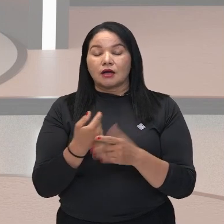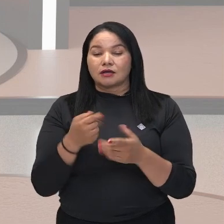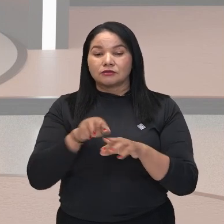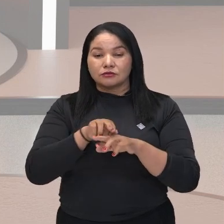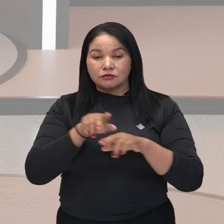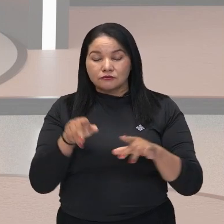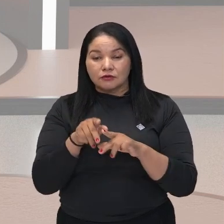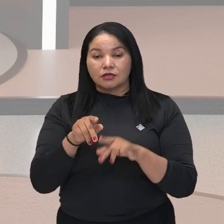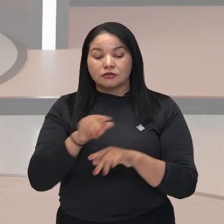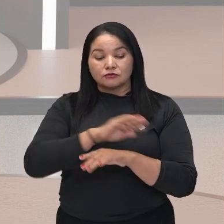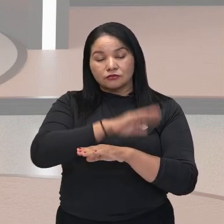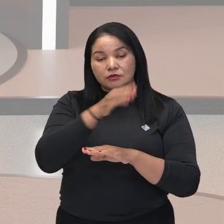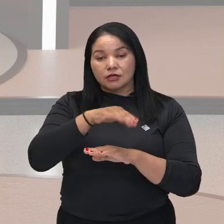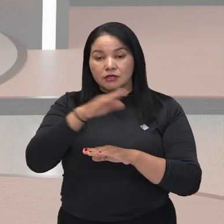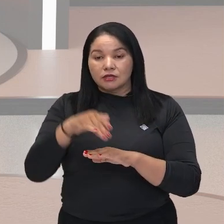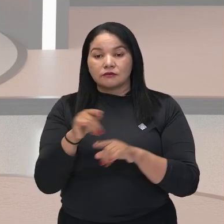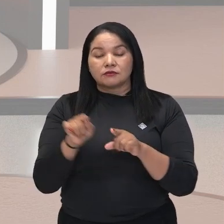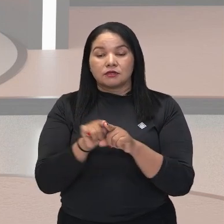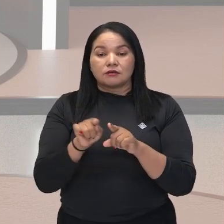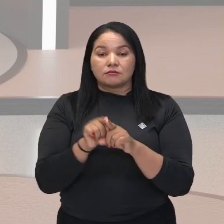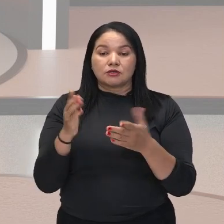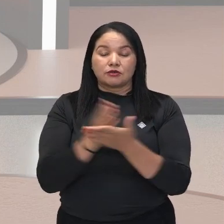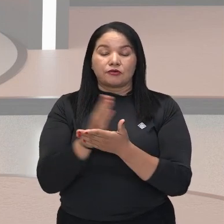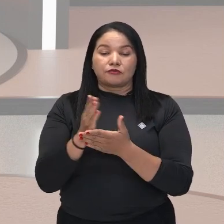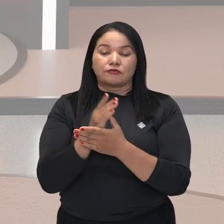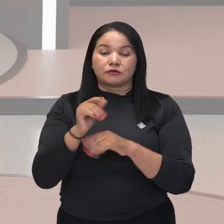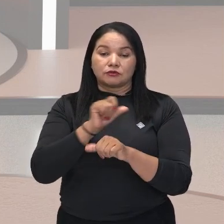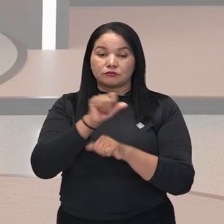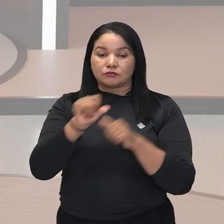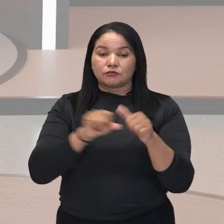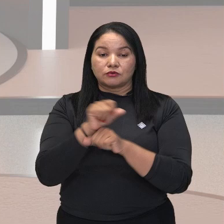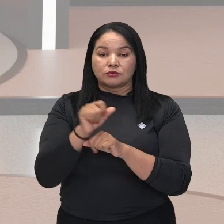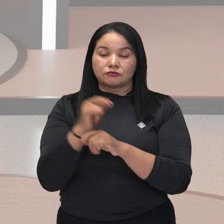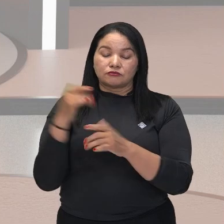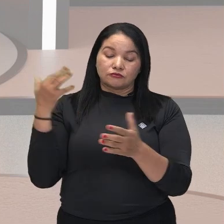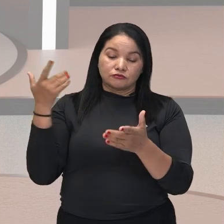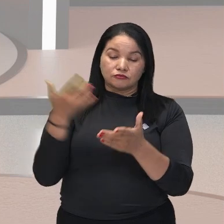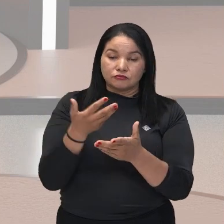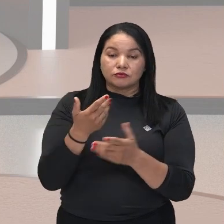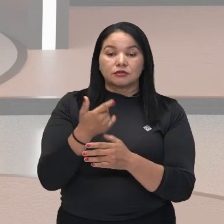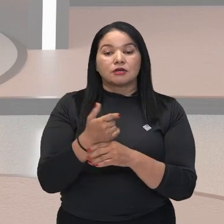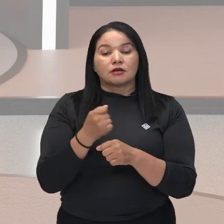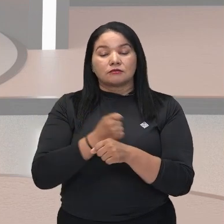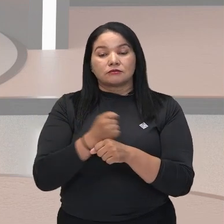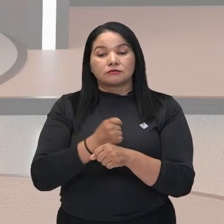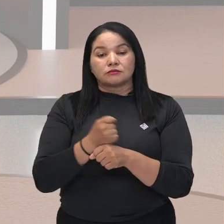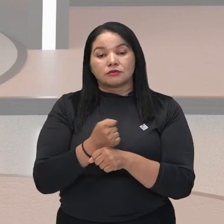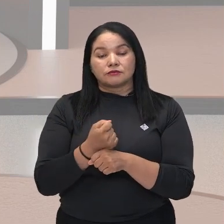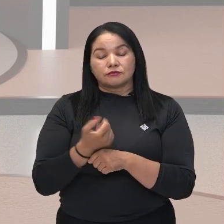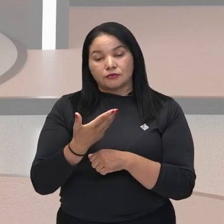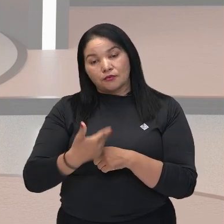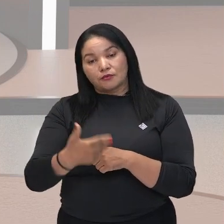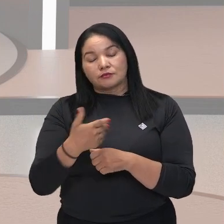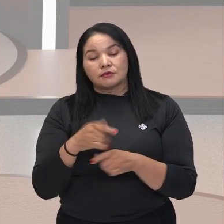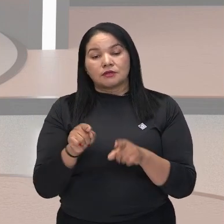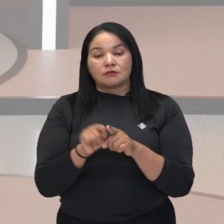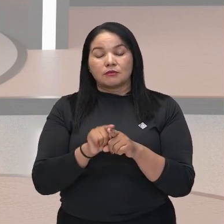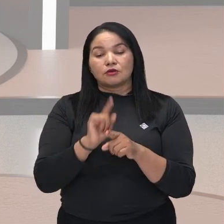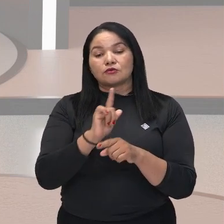gente considera aí alguns milhões de anos, tá certo, gente? Mas além do relevo, uma